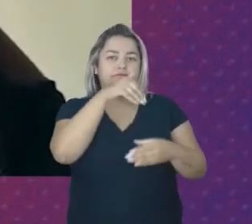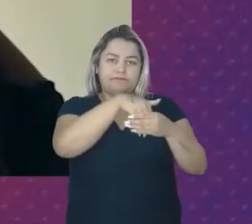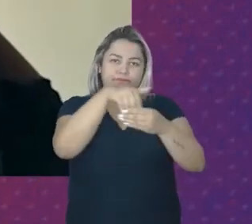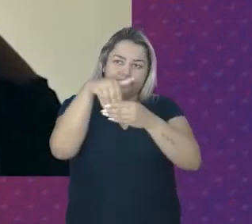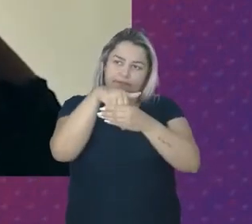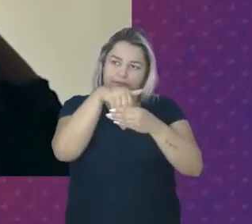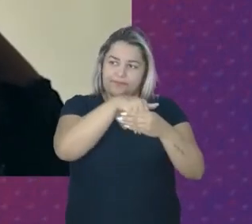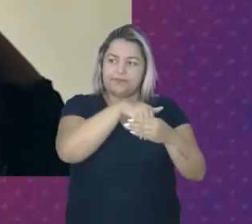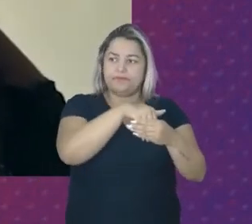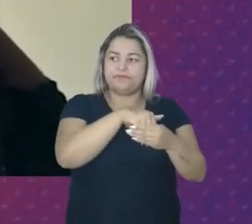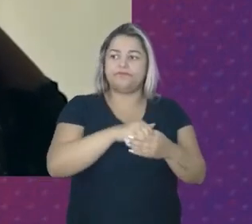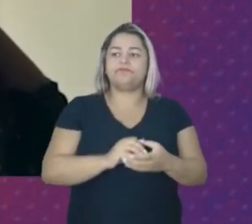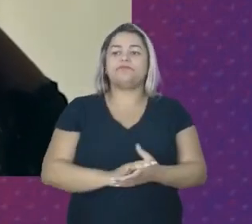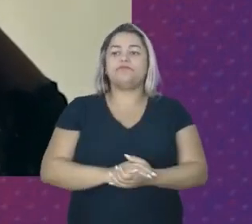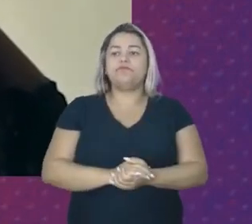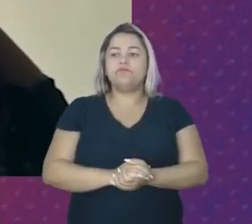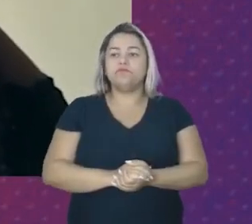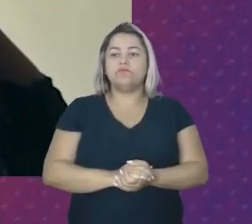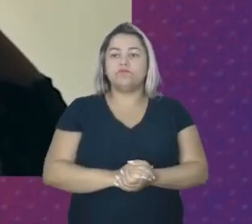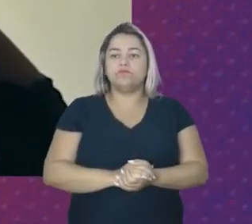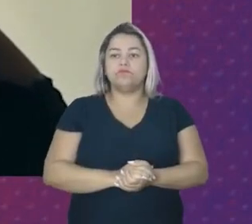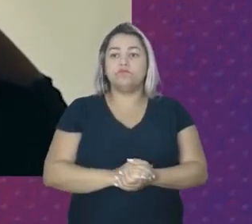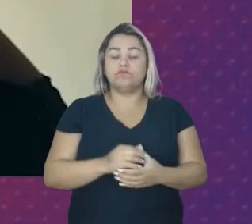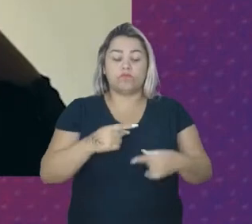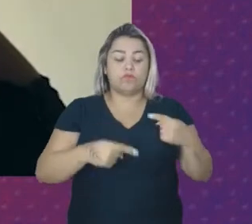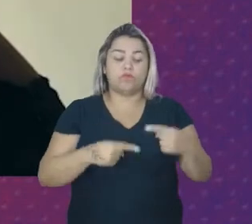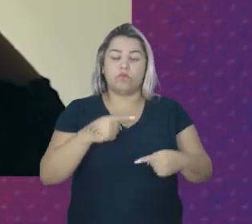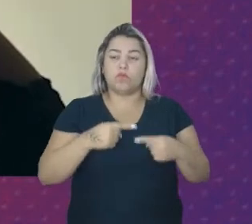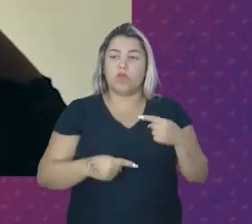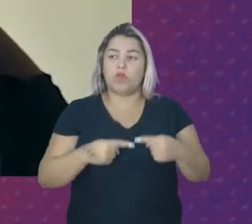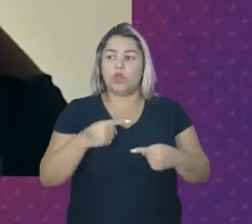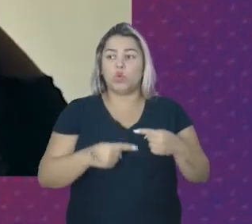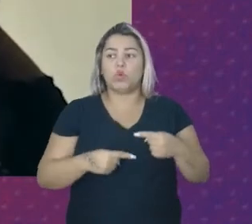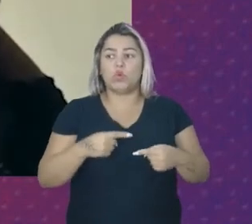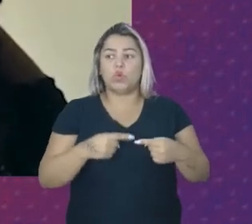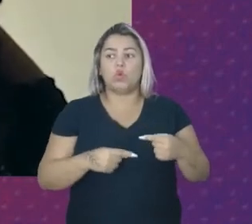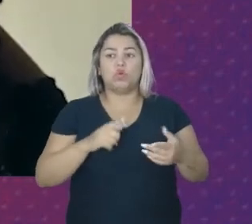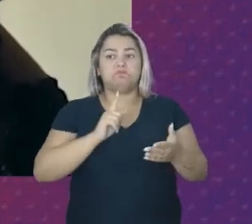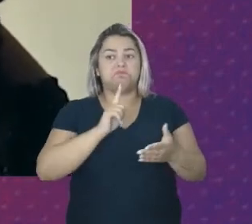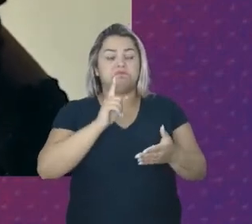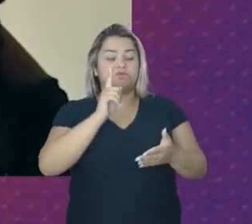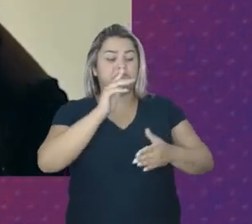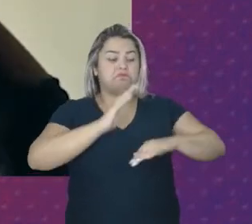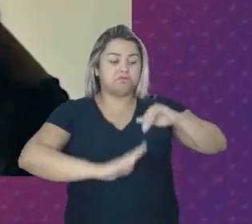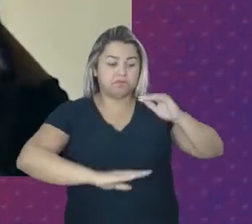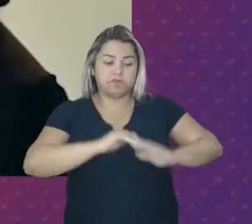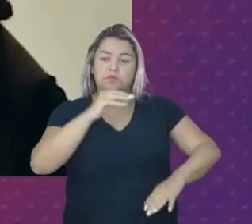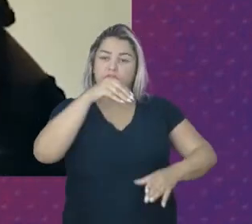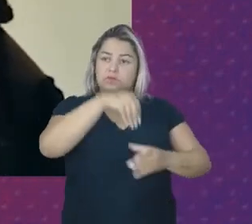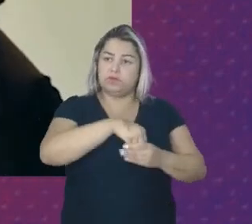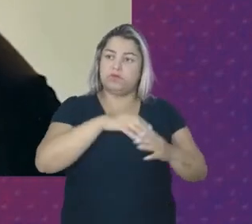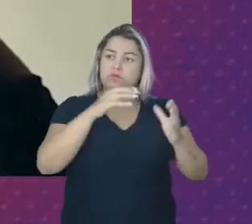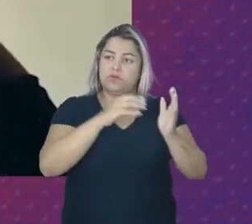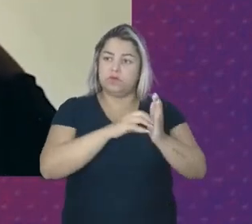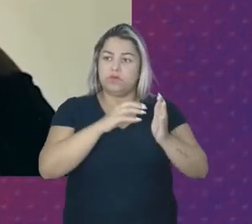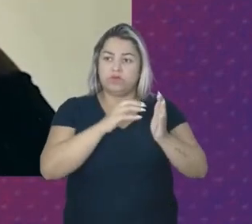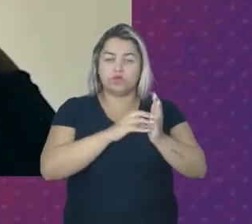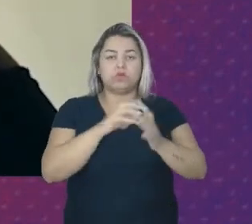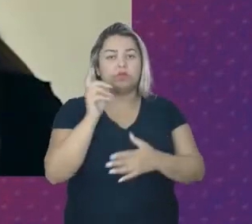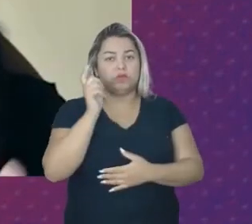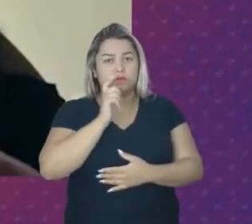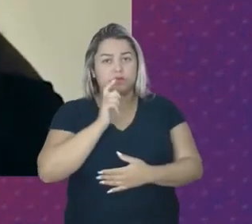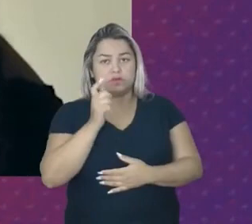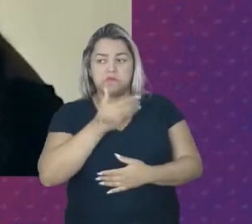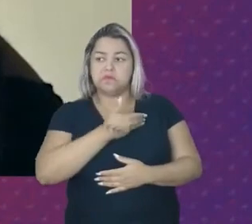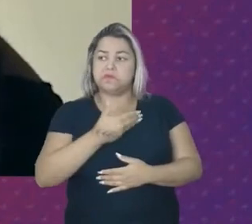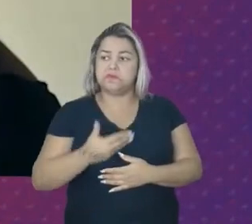os 30%, tantos outros debates sobre o papel das mulheres dentro das campanhas e dentro dos partidos, isso também é de interesse público.